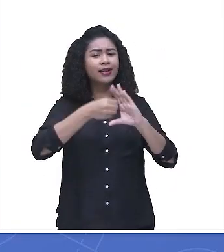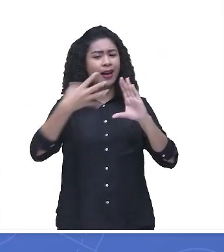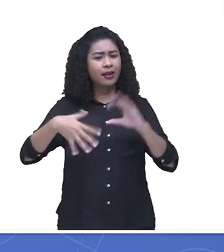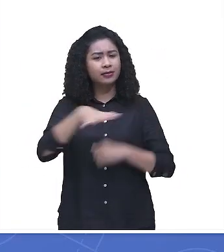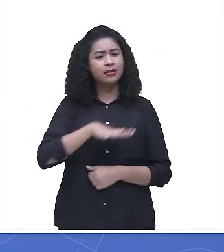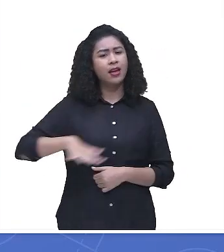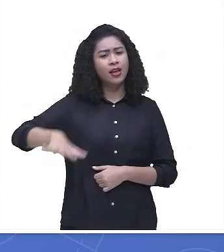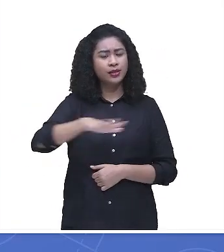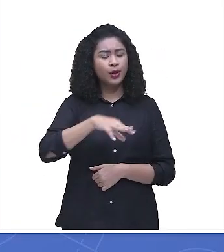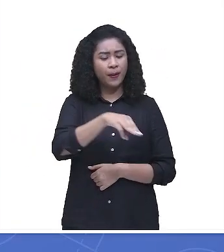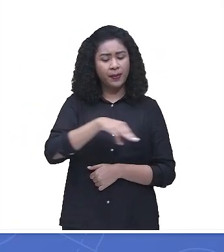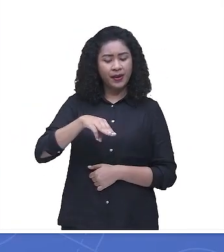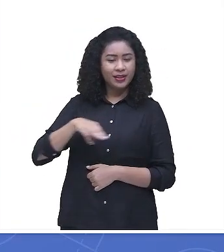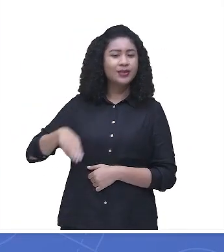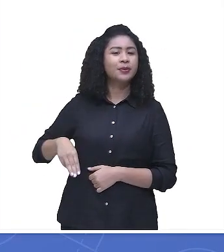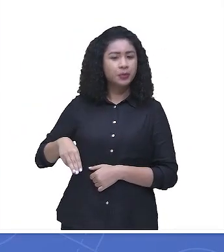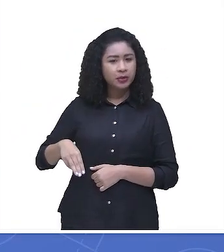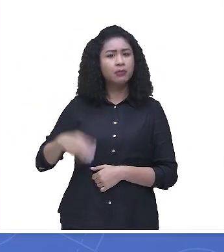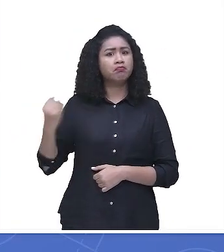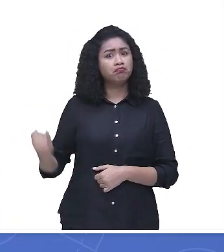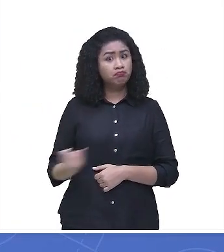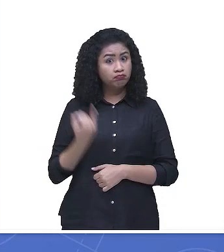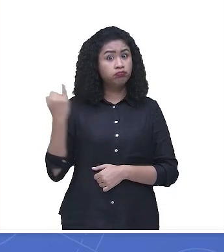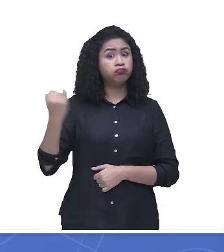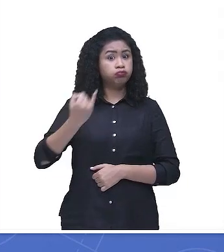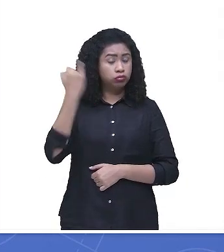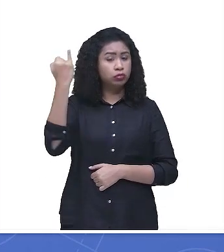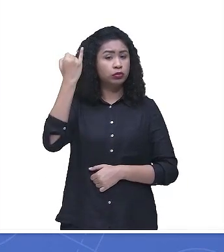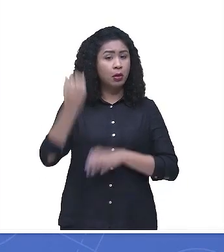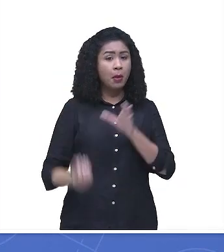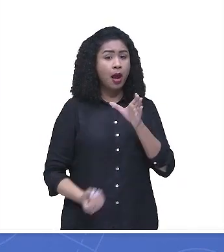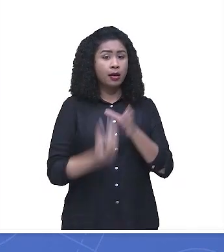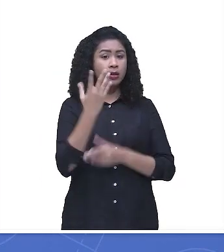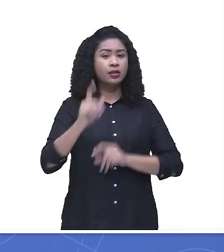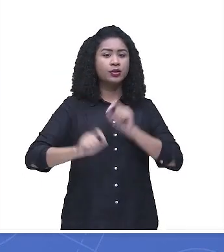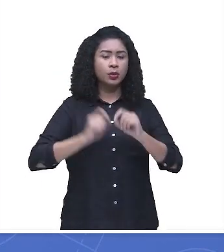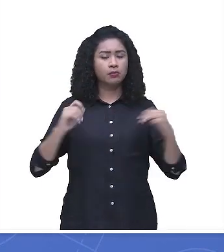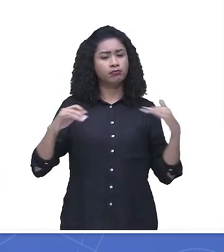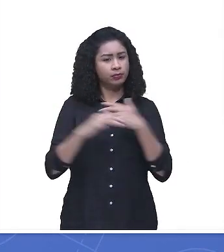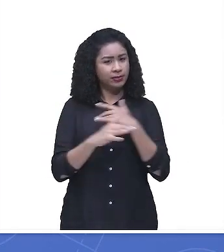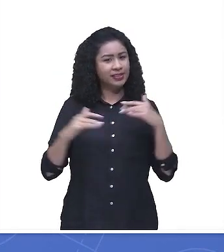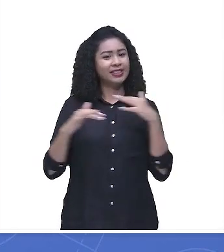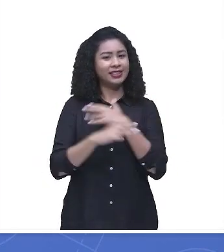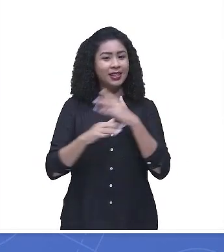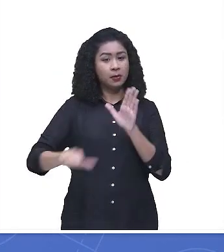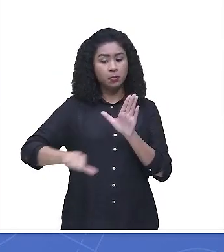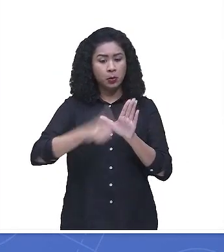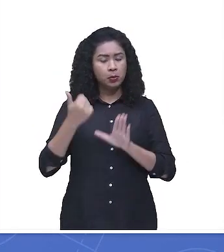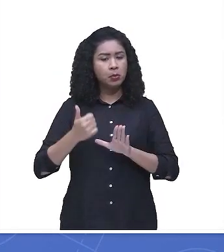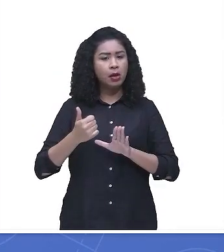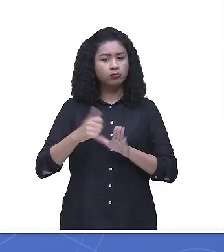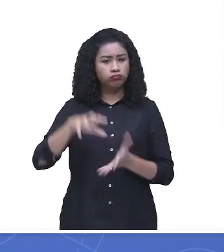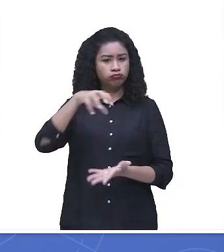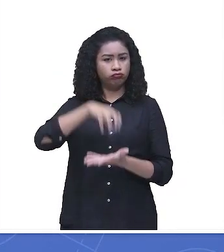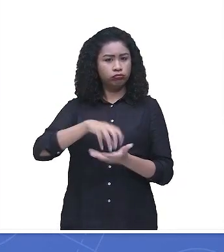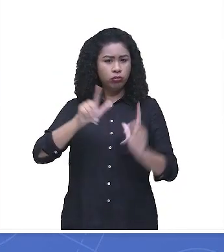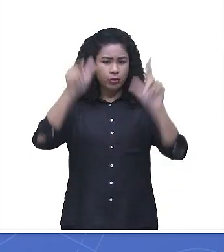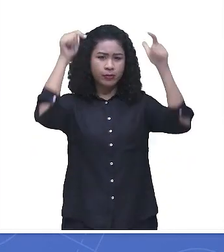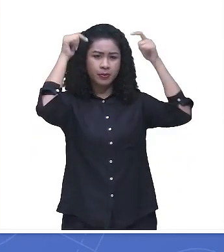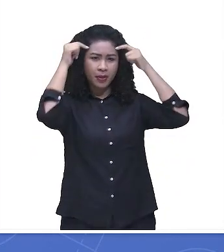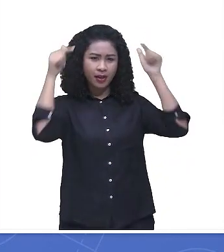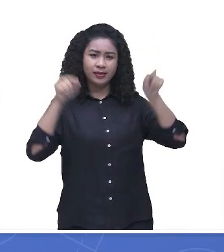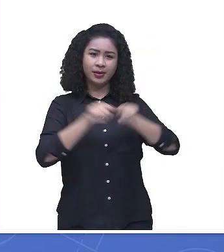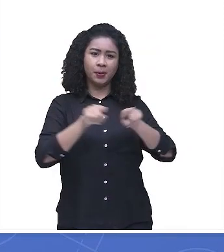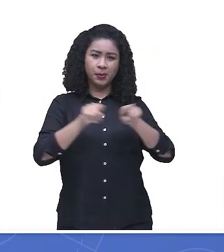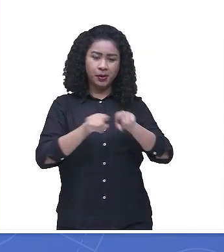chamada Mesopotâmia, que é muito importante para o surgimento das primeiras civilizações e dos primeiros impérios, não é verdade? Então, eu vou começar